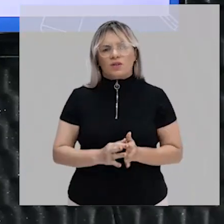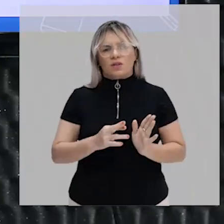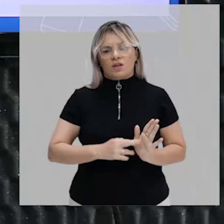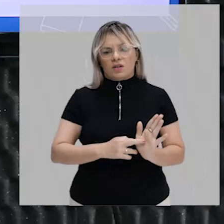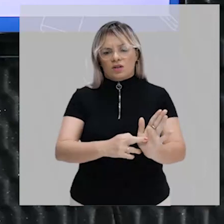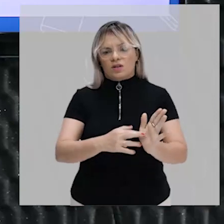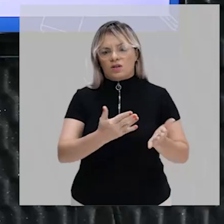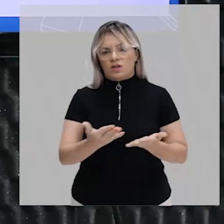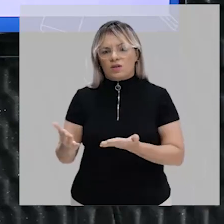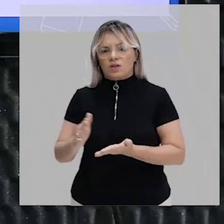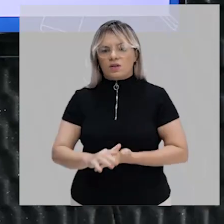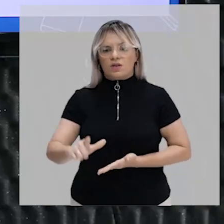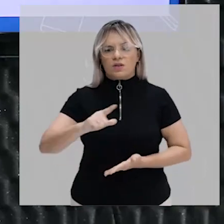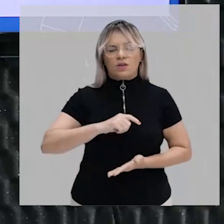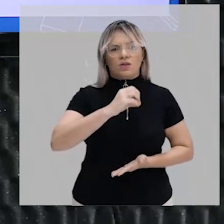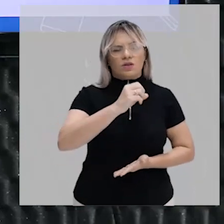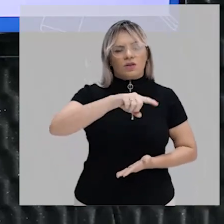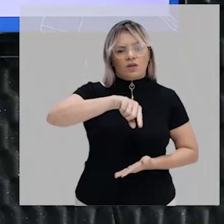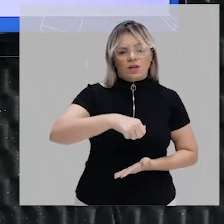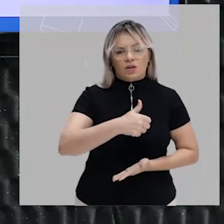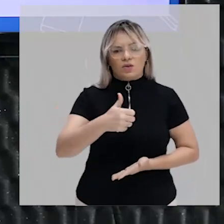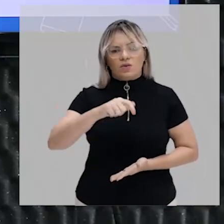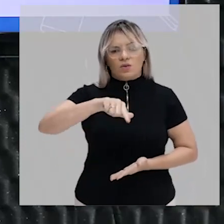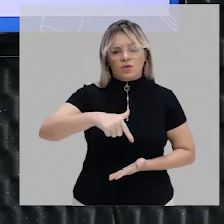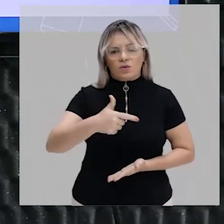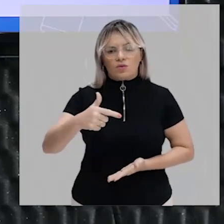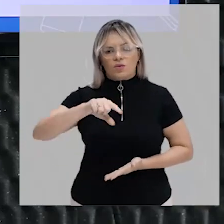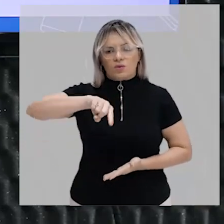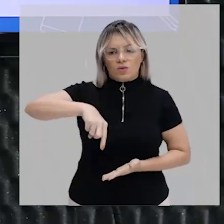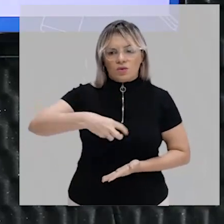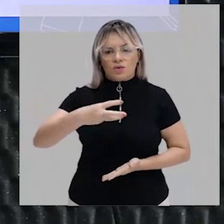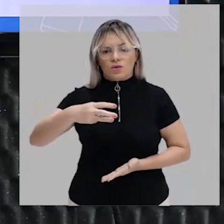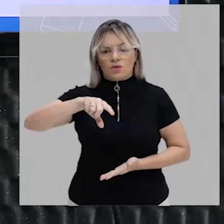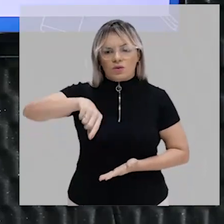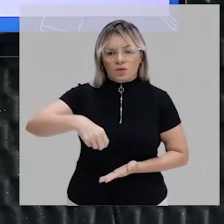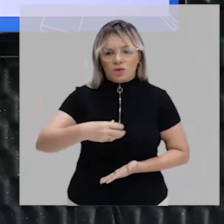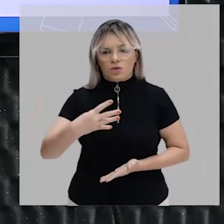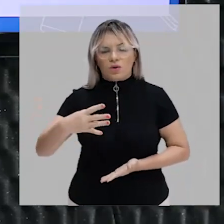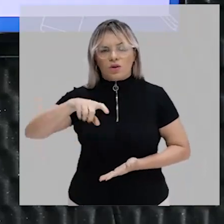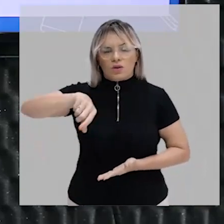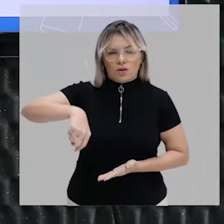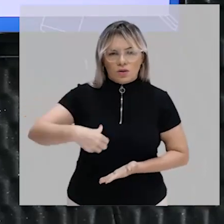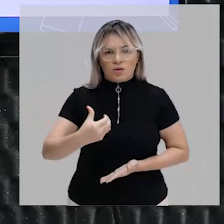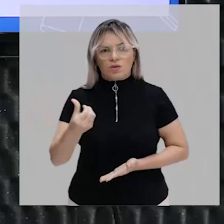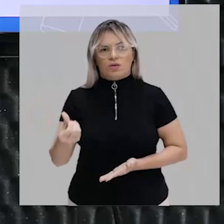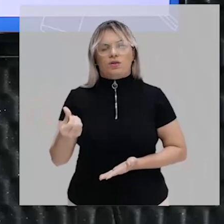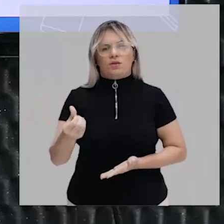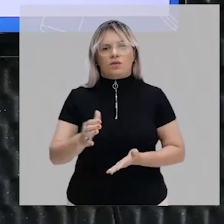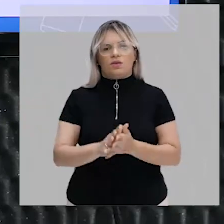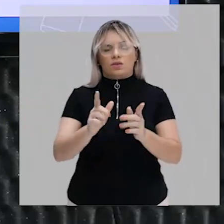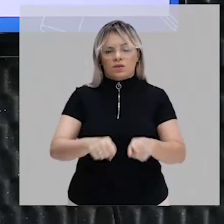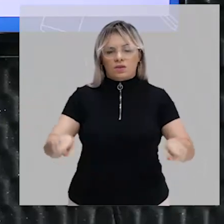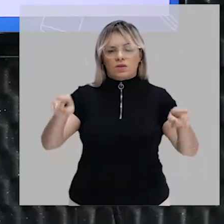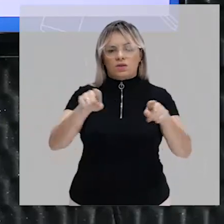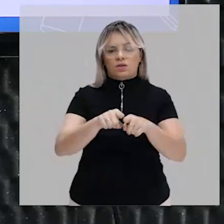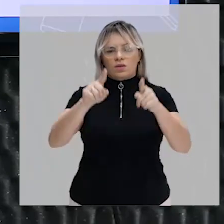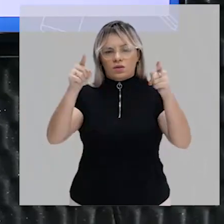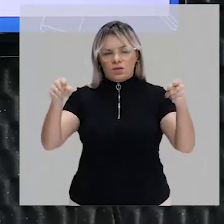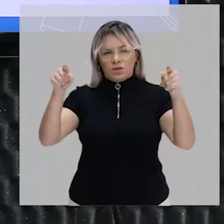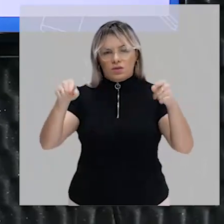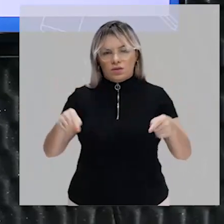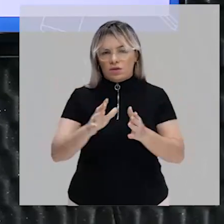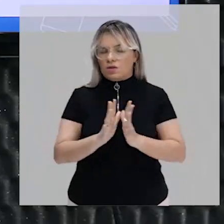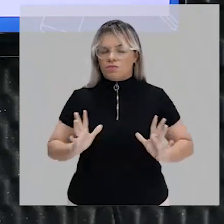o 0, o 1, o 2, o 3, o 4 e também o 6. Veja que todos